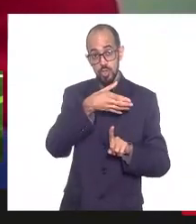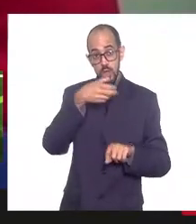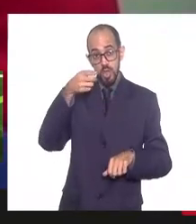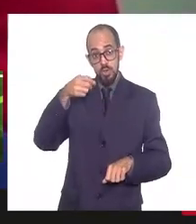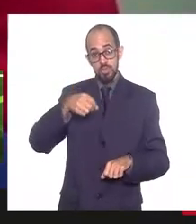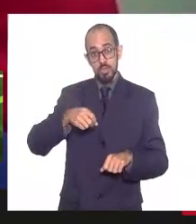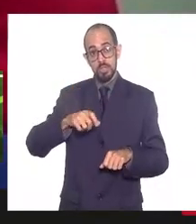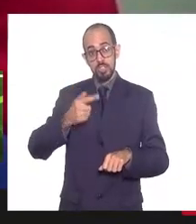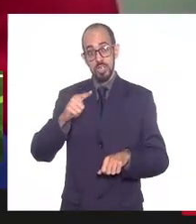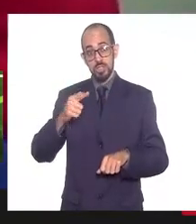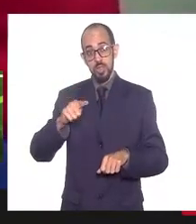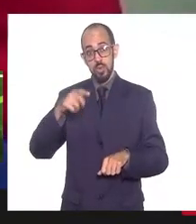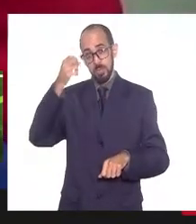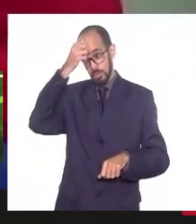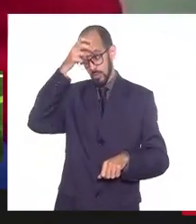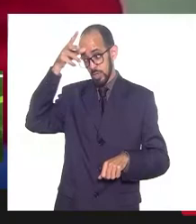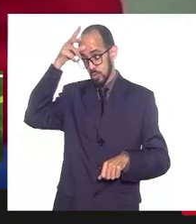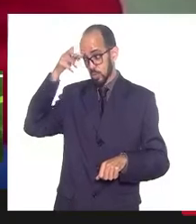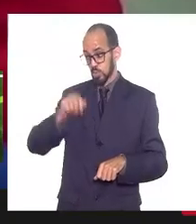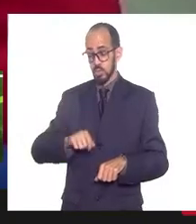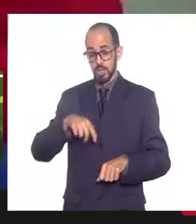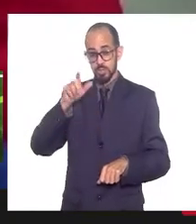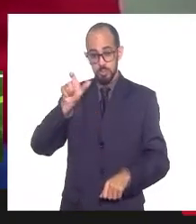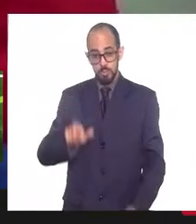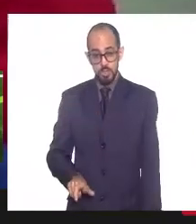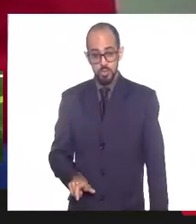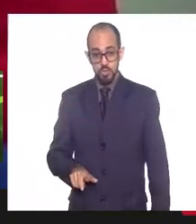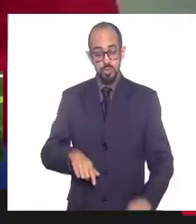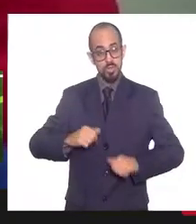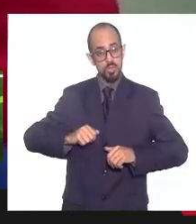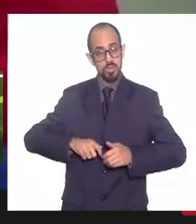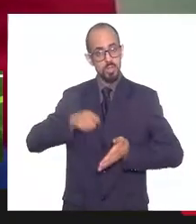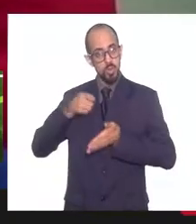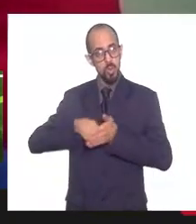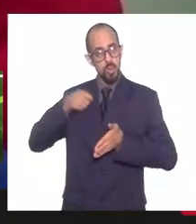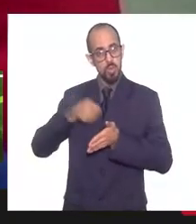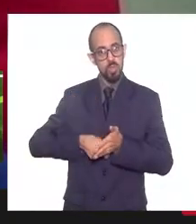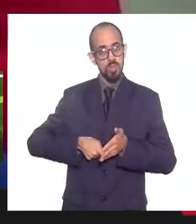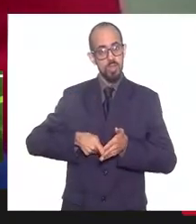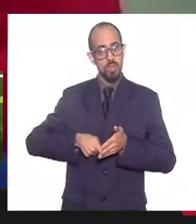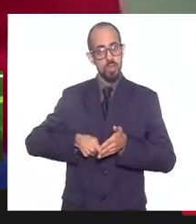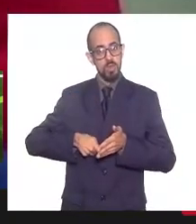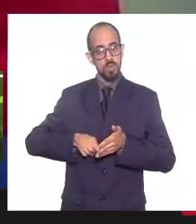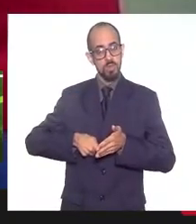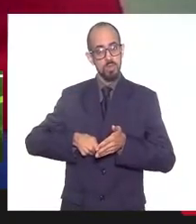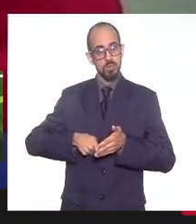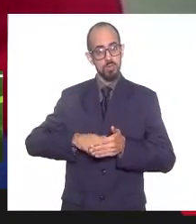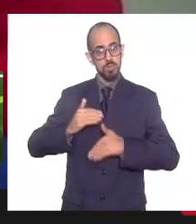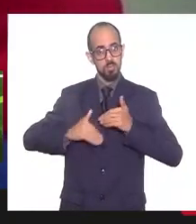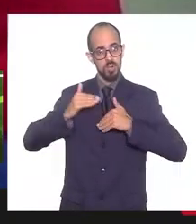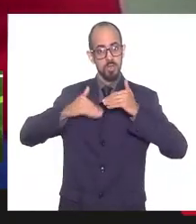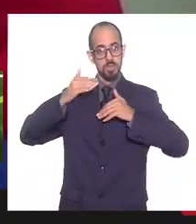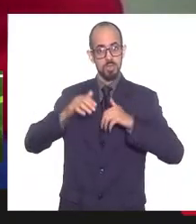com pessoas que militam no campo progressista e nem por isso tornaram